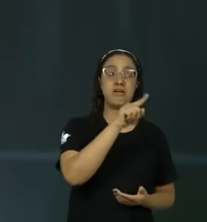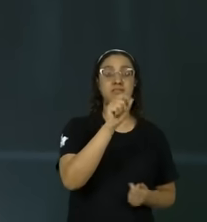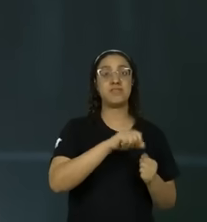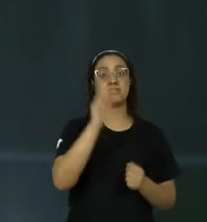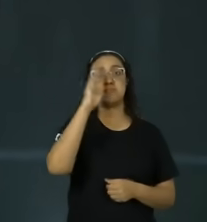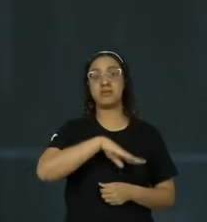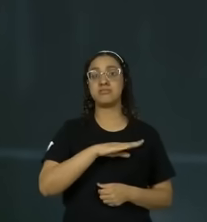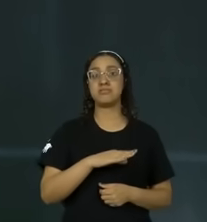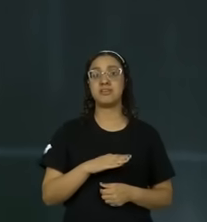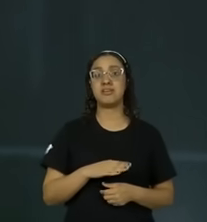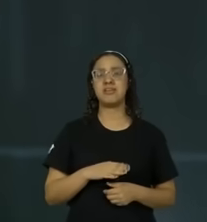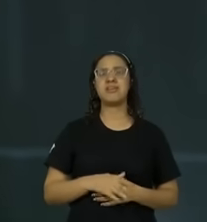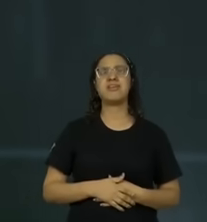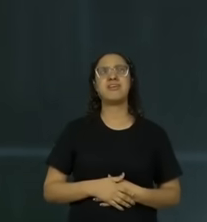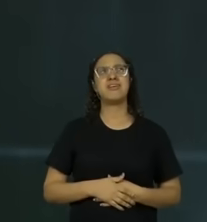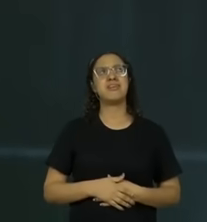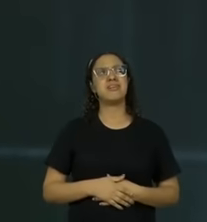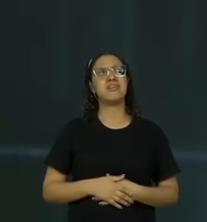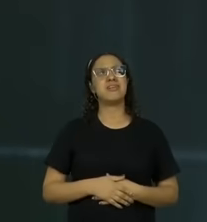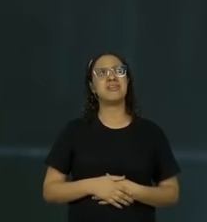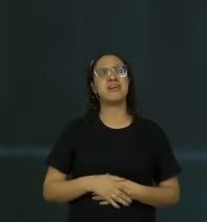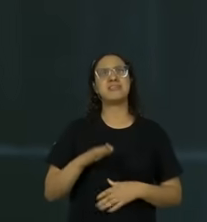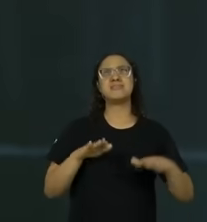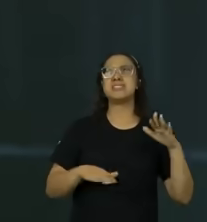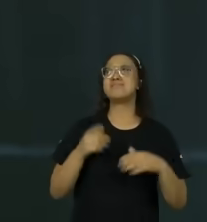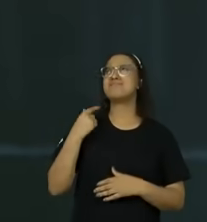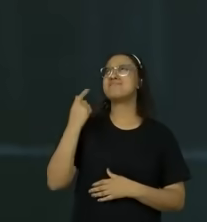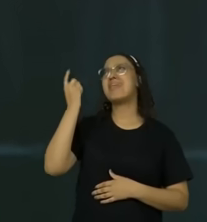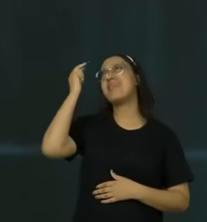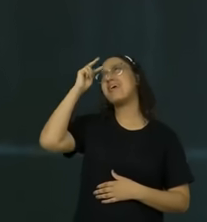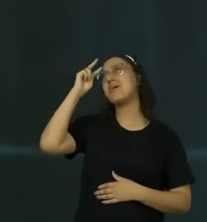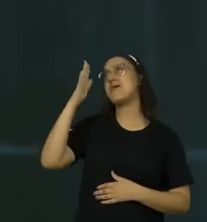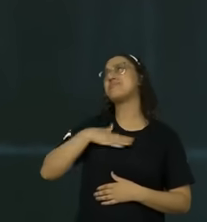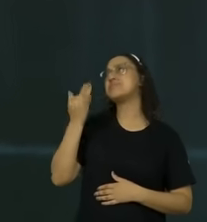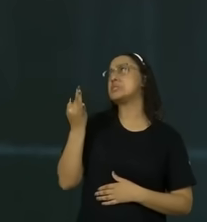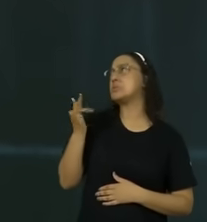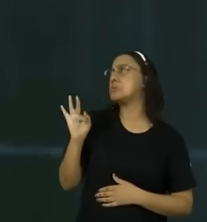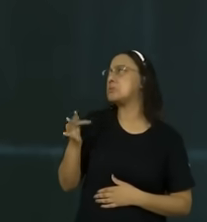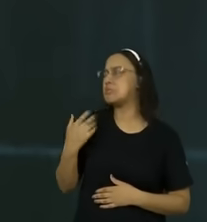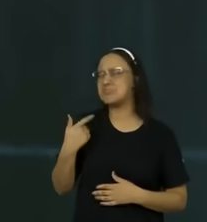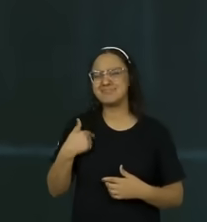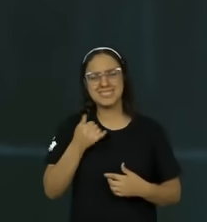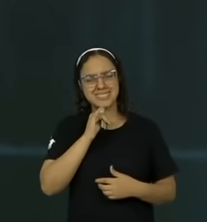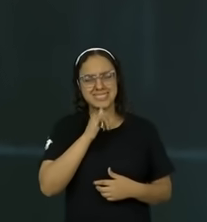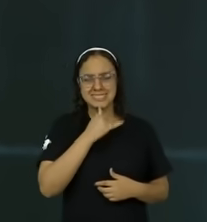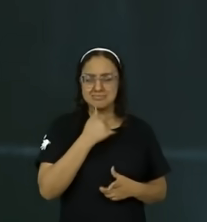Mas o que dói não é ver meu irmão jogando, me jogando numa cisterna. O que dói é tentar descobrir por